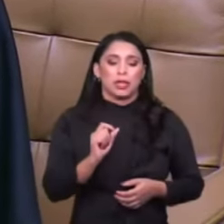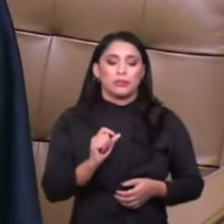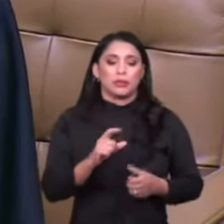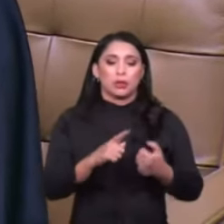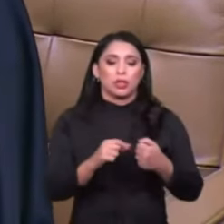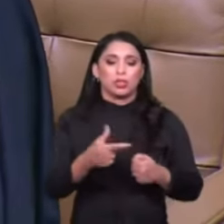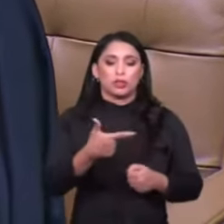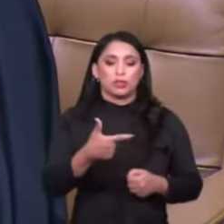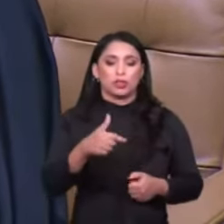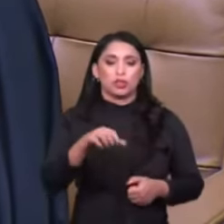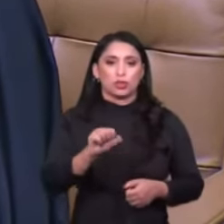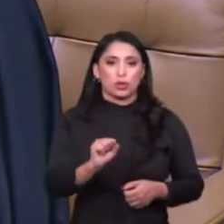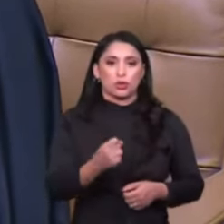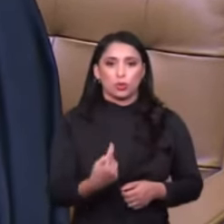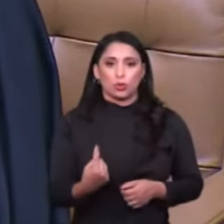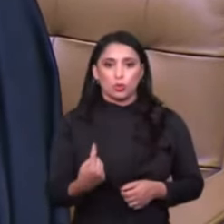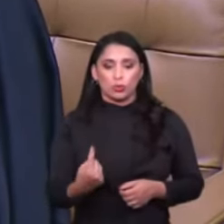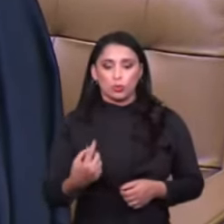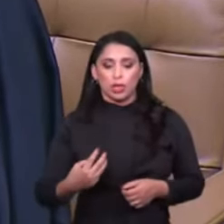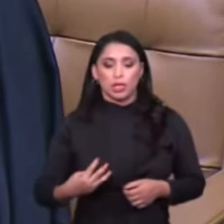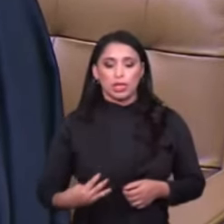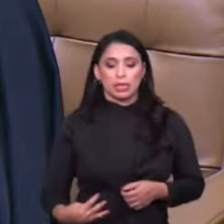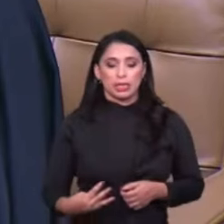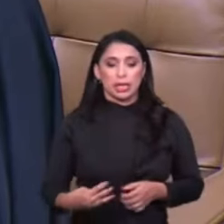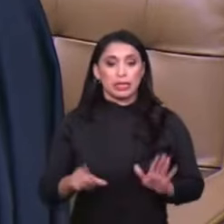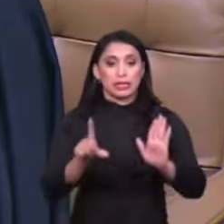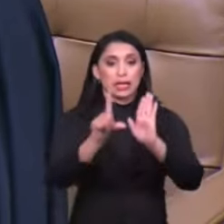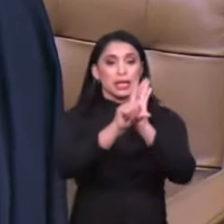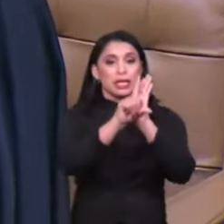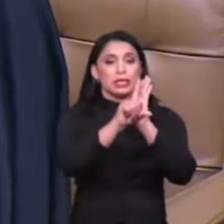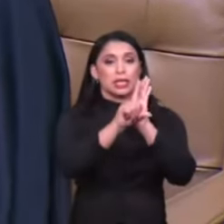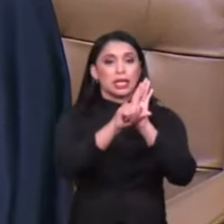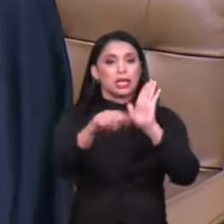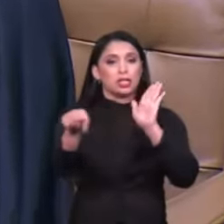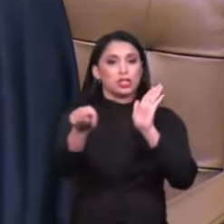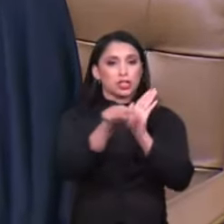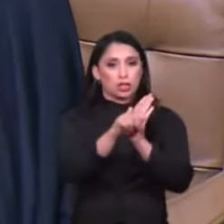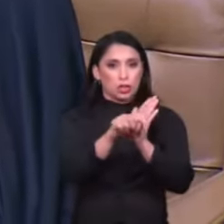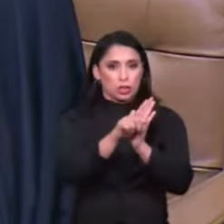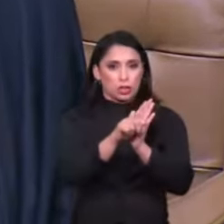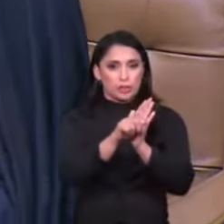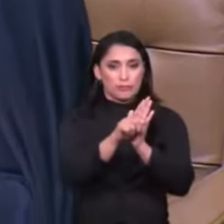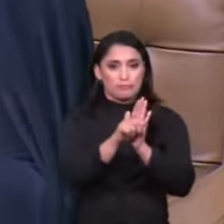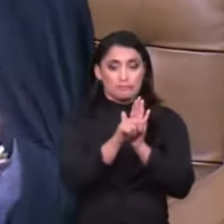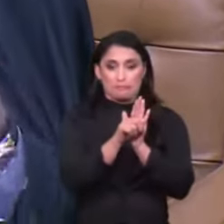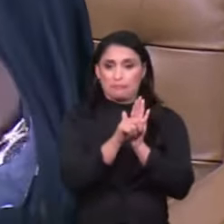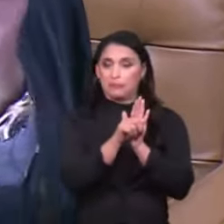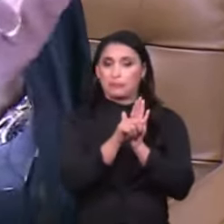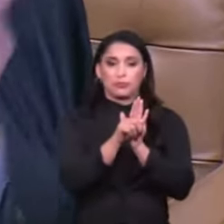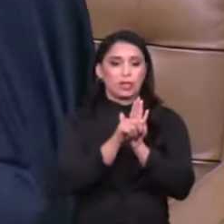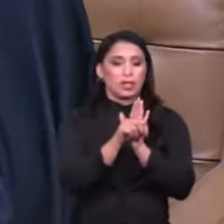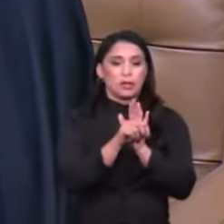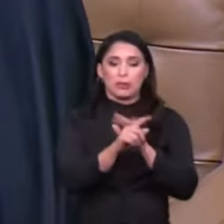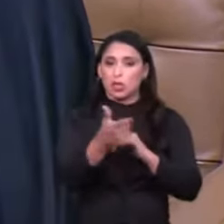e 3 da lei de drogas, mas não estendíamos para outras medidas